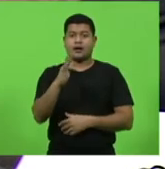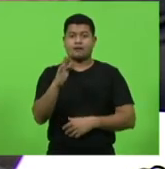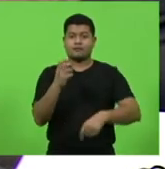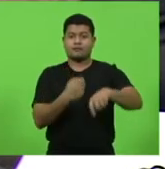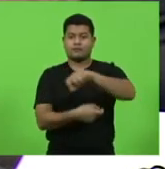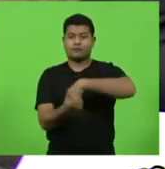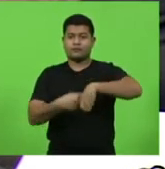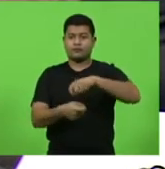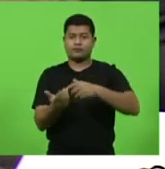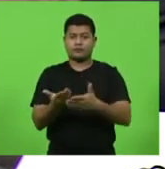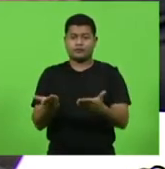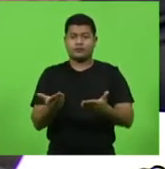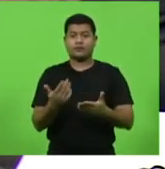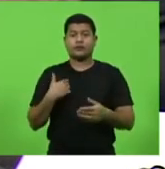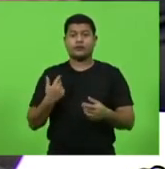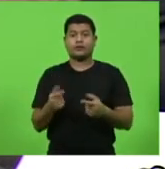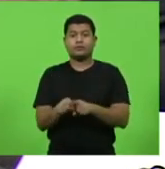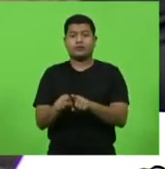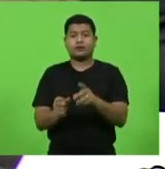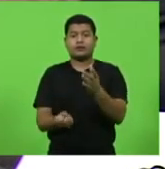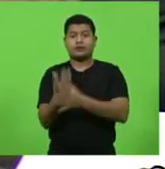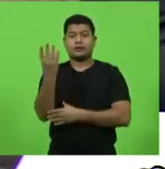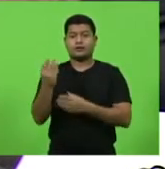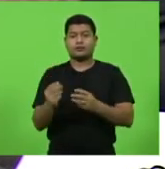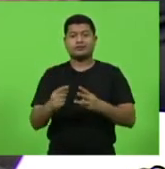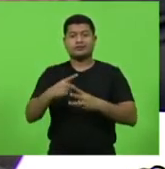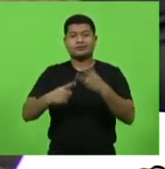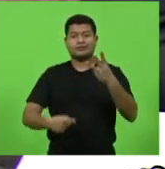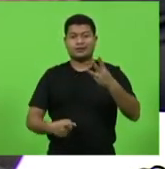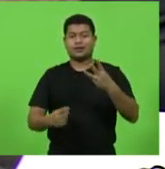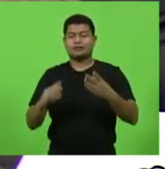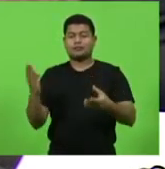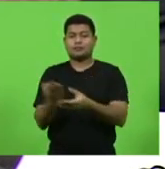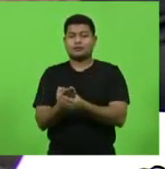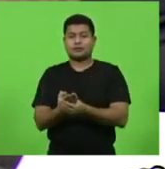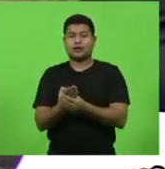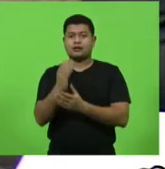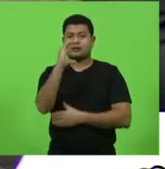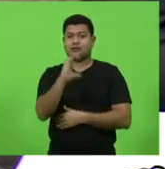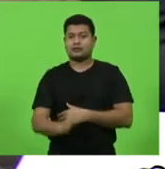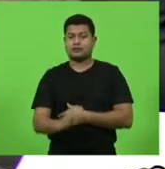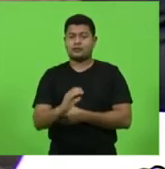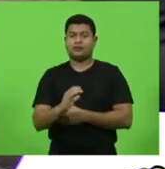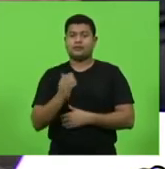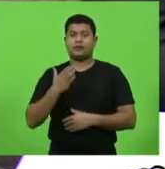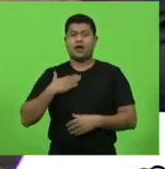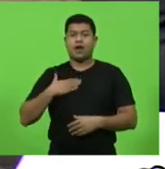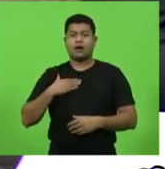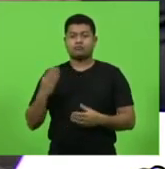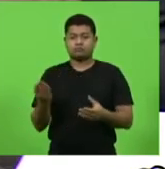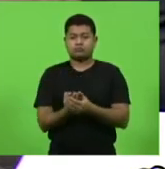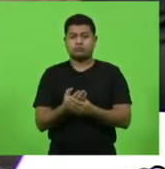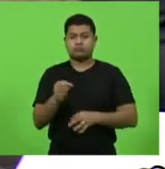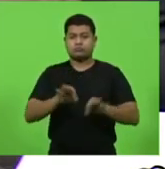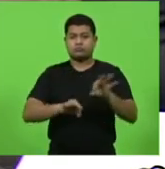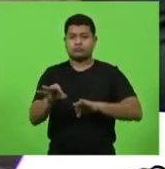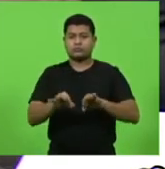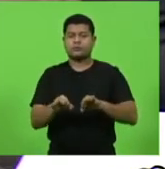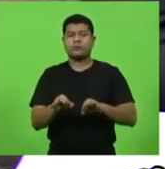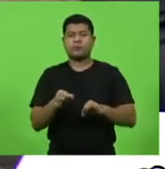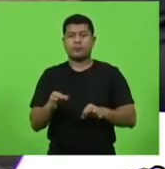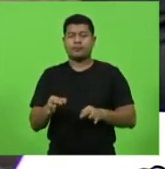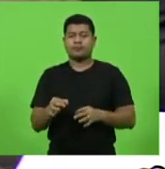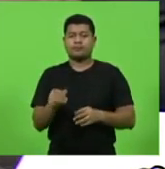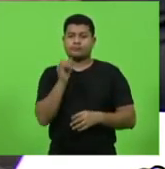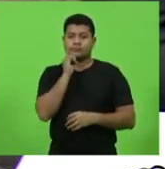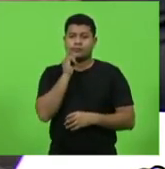E instaurou pelo menos 3 inquéritos civis que decorrem da representação que eu protocolei, como no caso do SEDUP